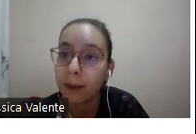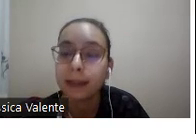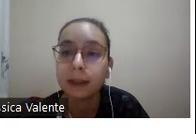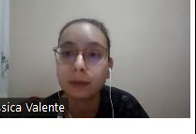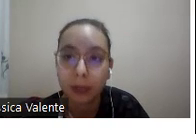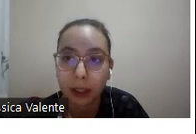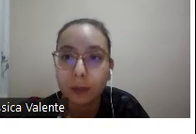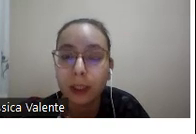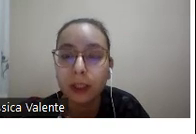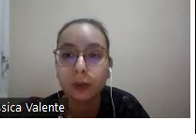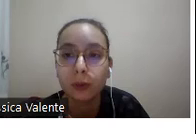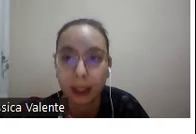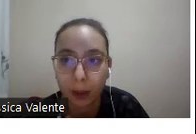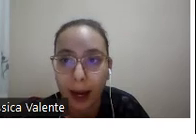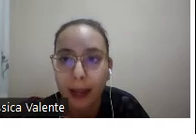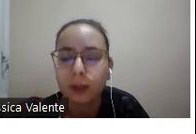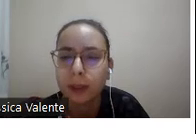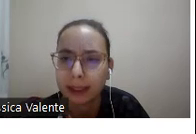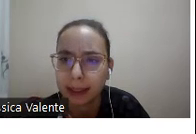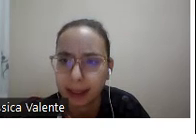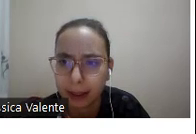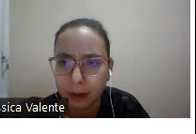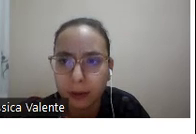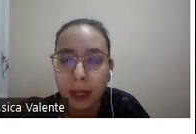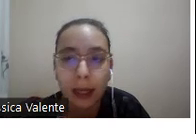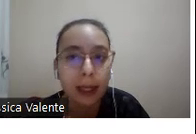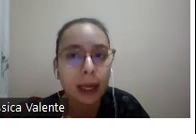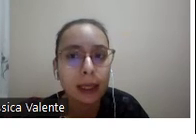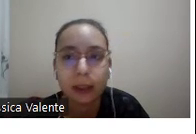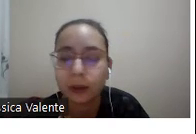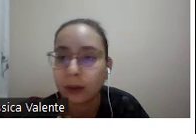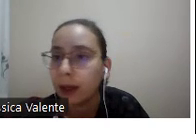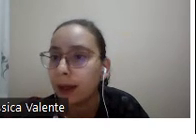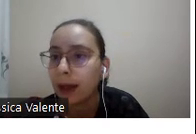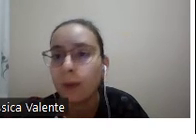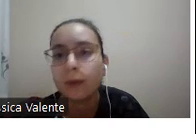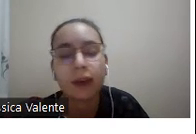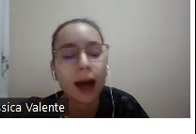cor passa e transmite uma linguagem, uma sensação, e é isso.